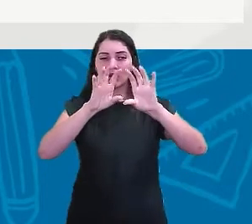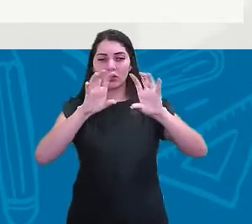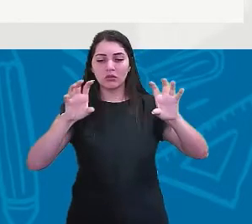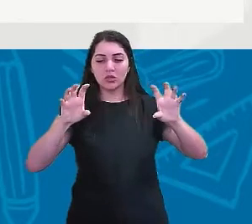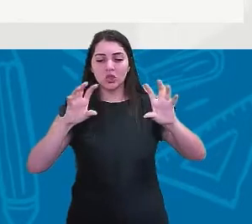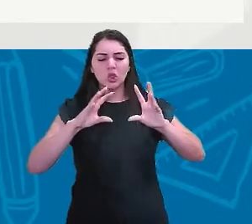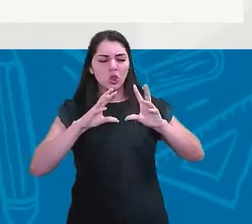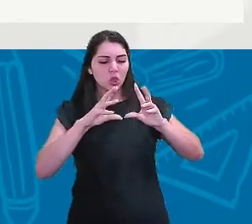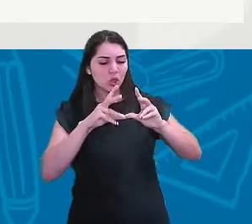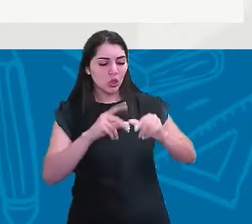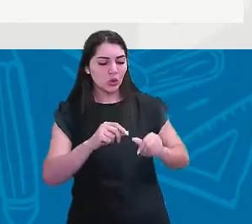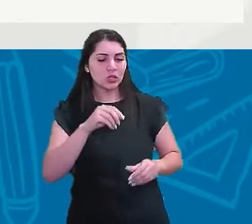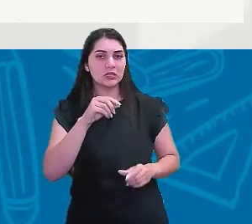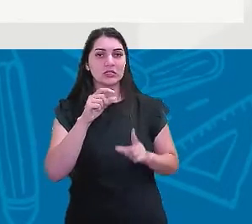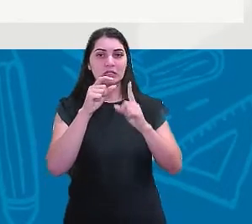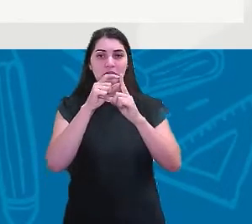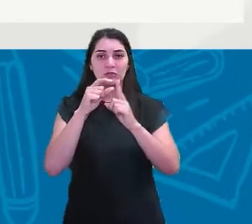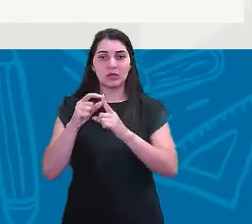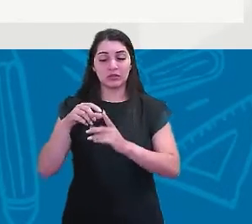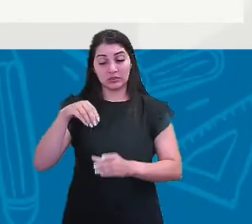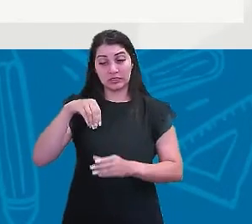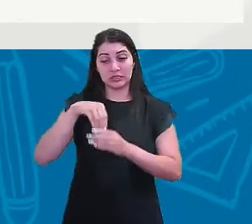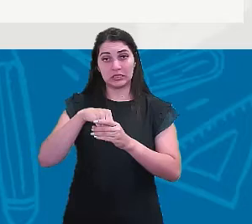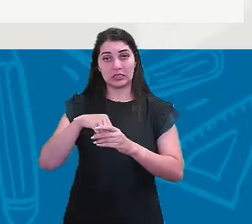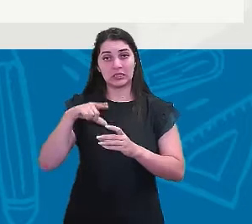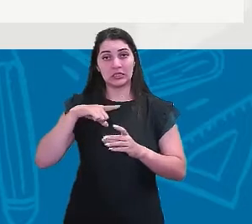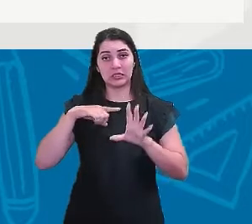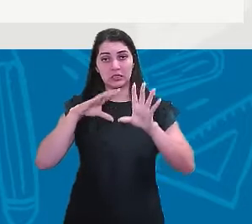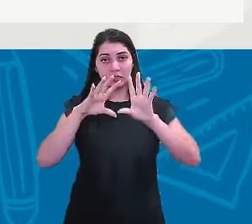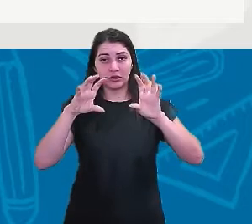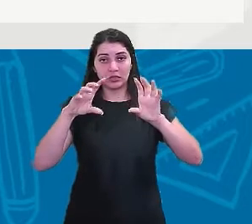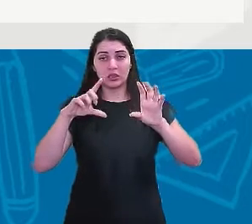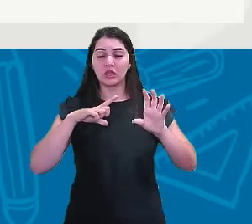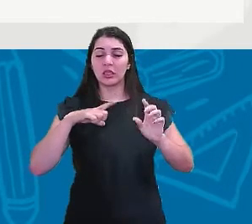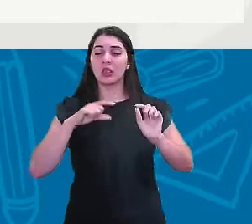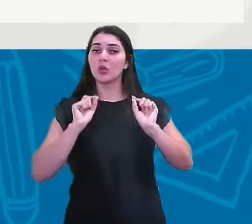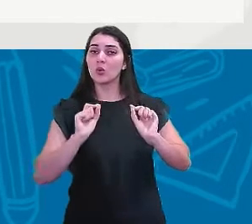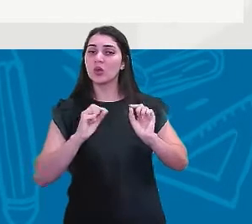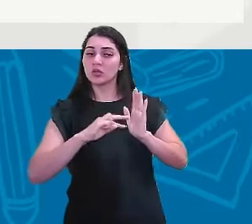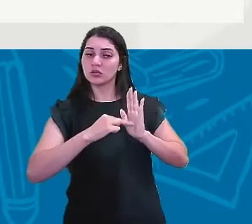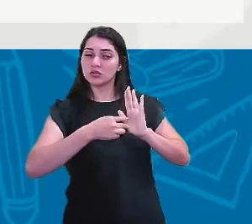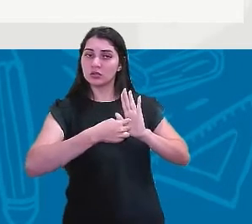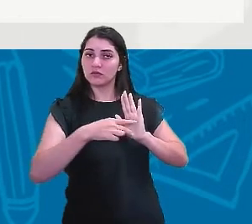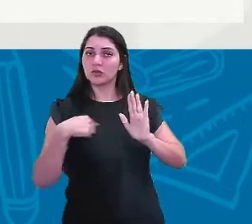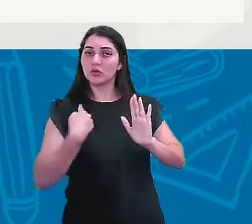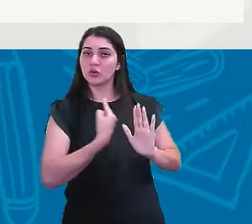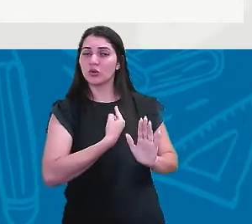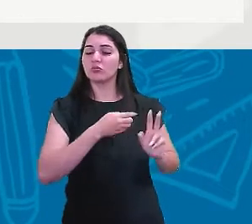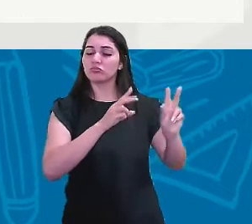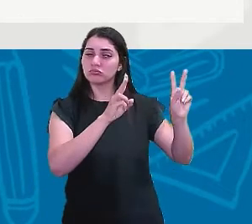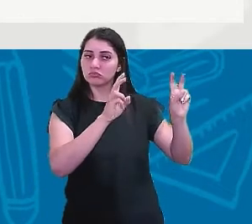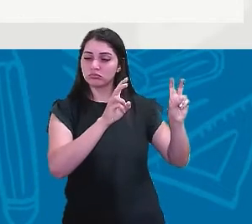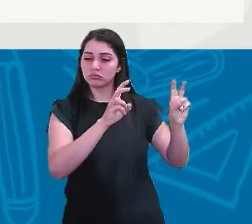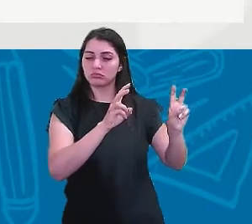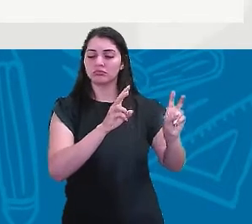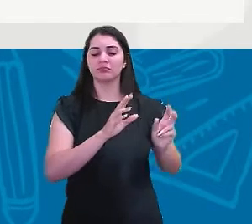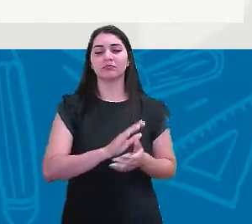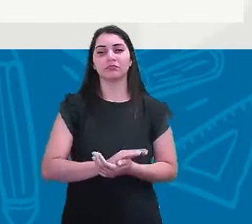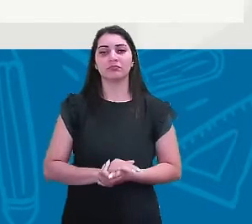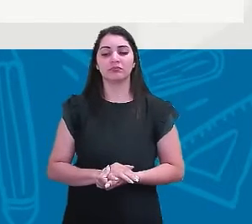as palavras que existem aí dentro dessa nuvem trazem um certo significado dentro do nosso tema. Olha